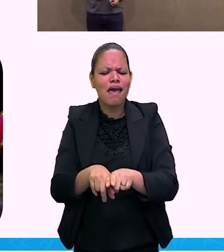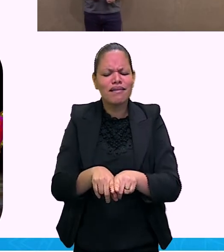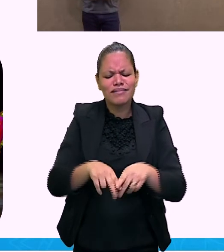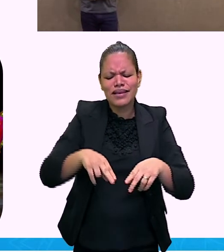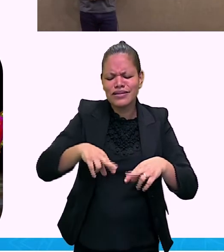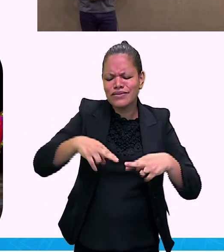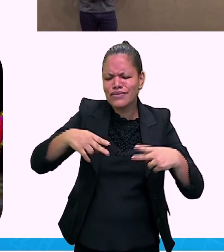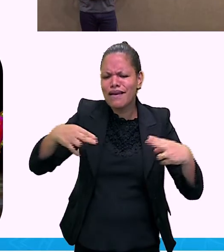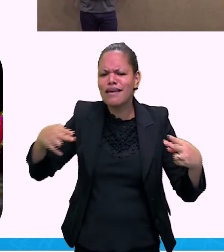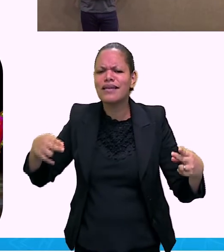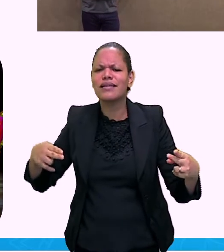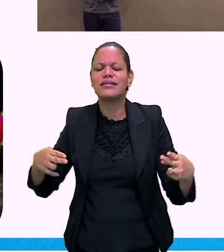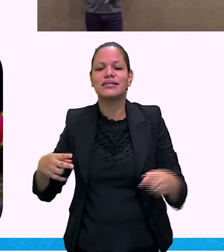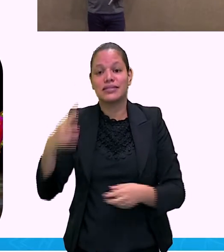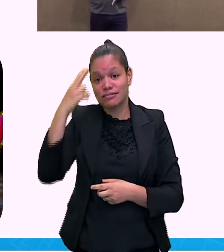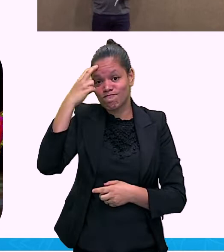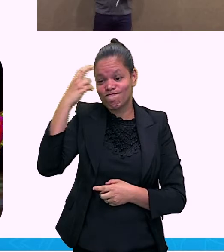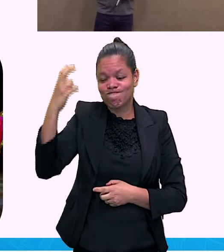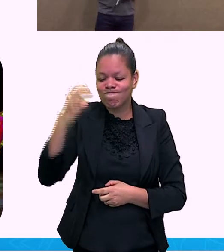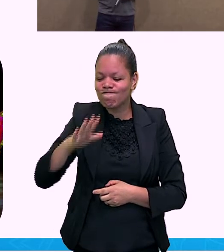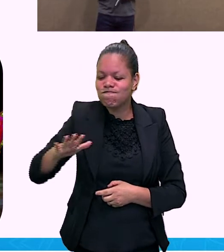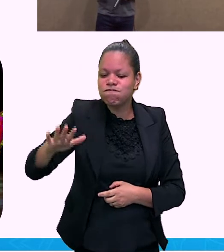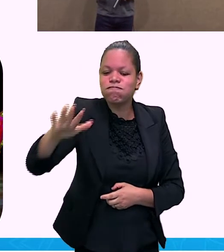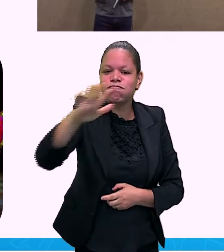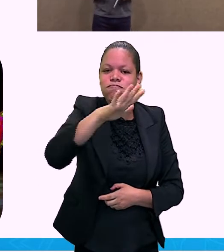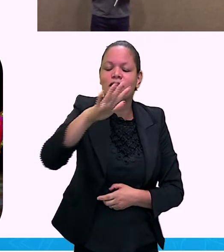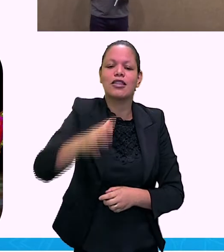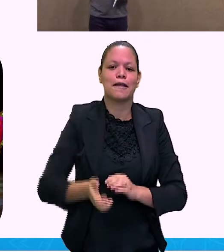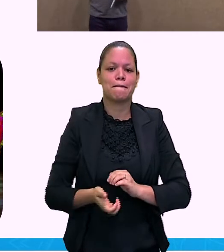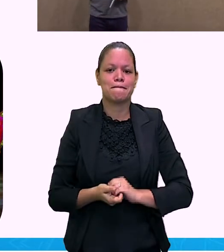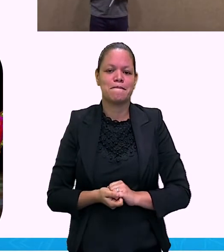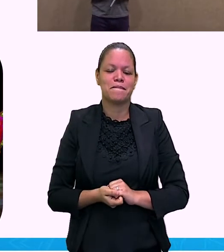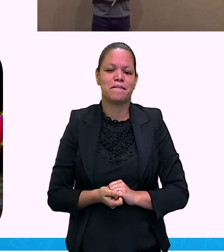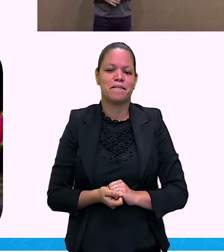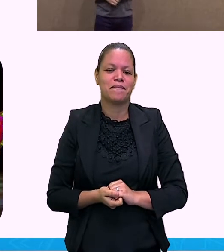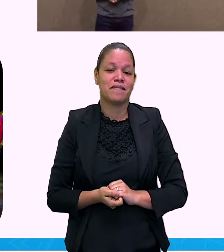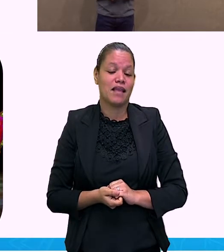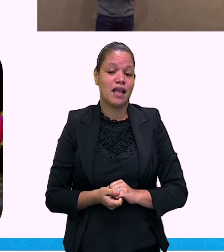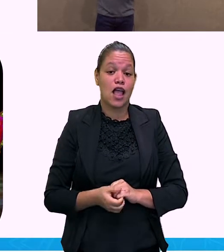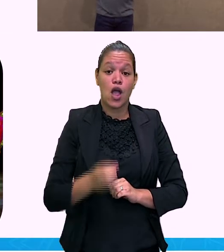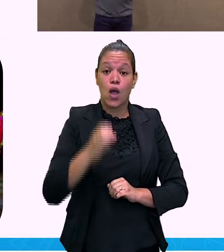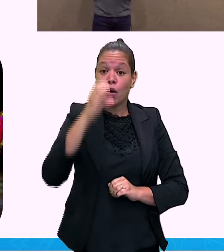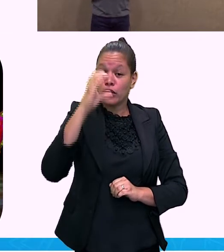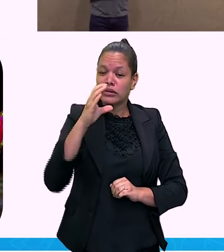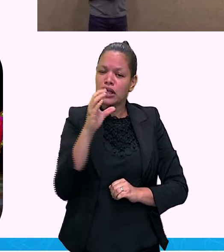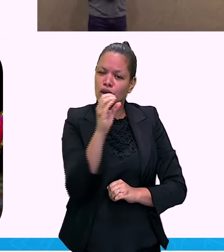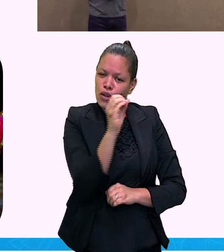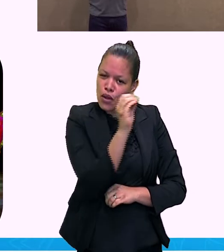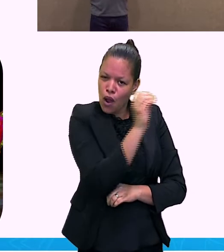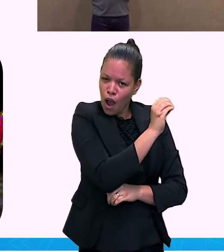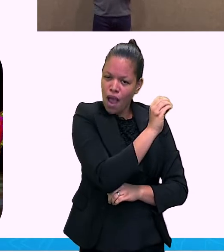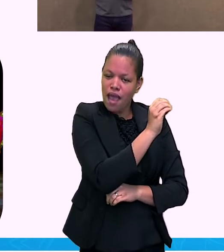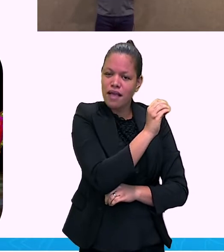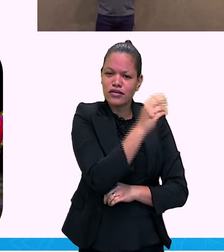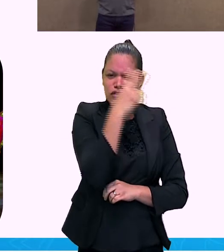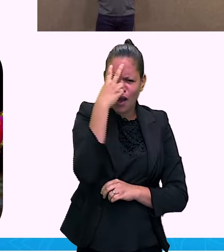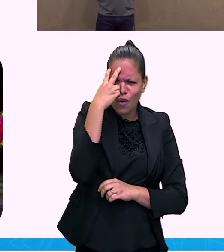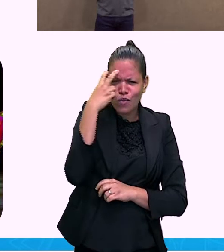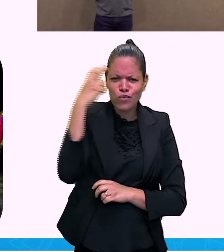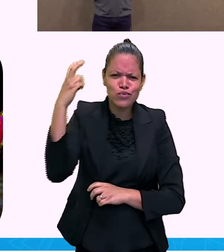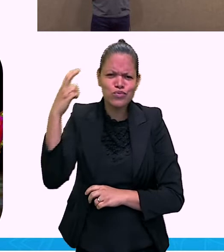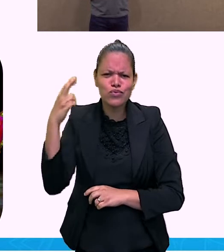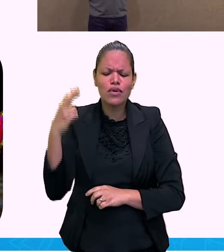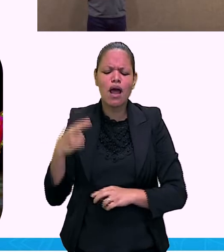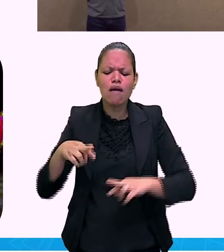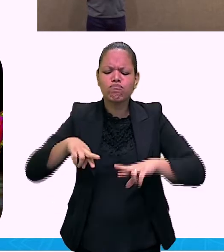ampla. Agora vamos falar do Centro-Oeste. O Centro-Oeste tem uma cultura bastante diversificada, porque ele